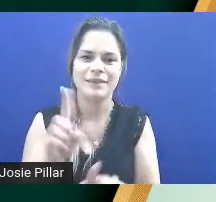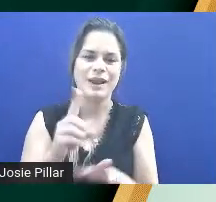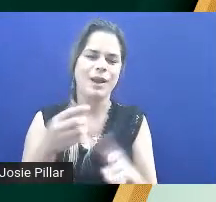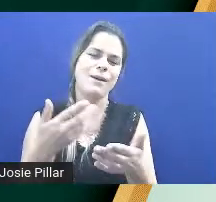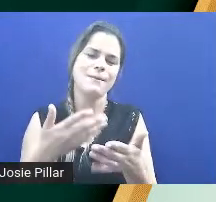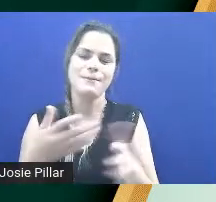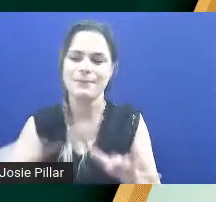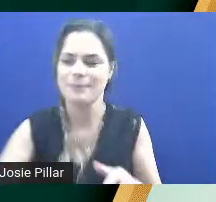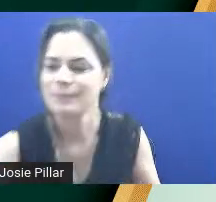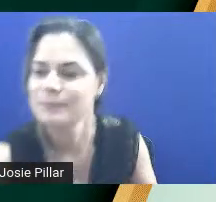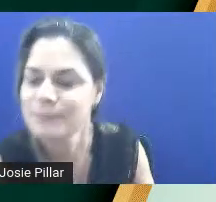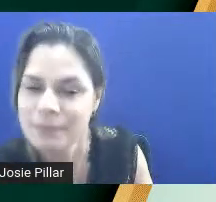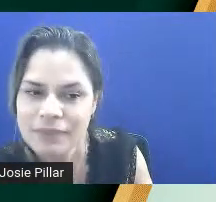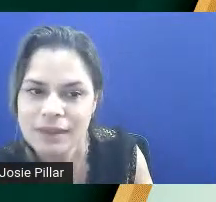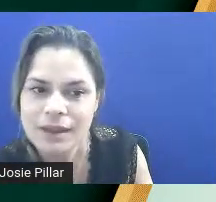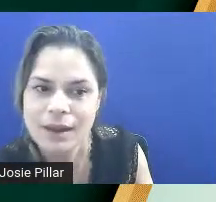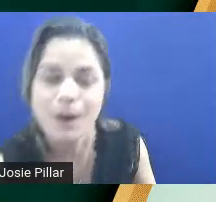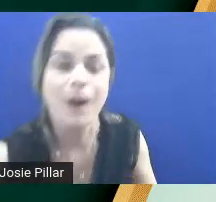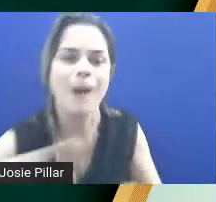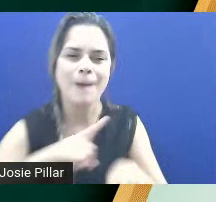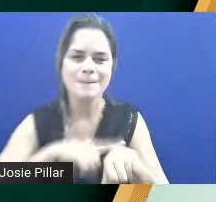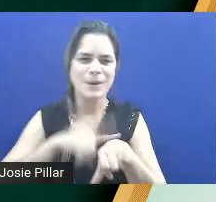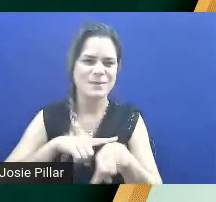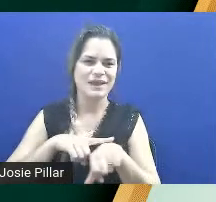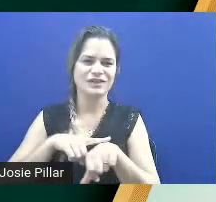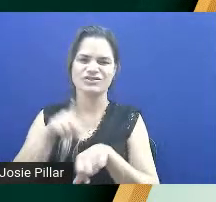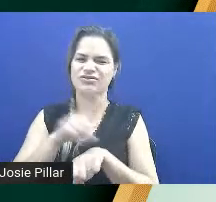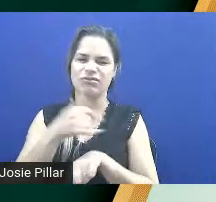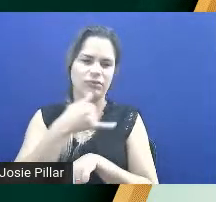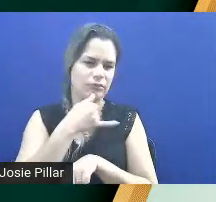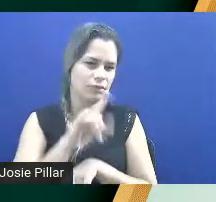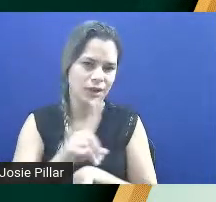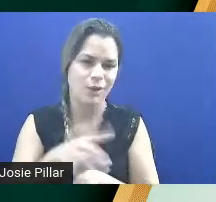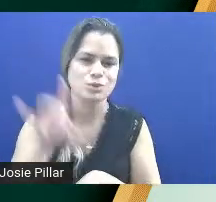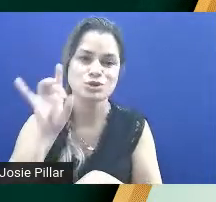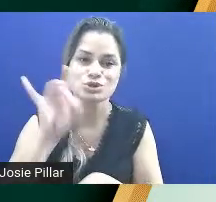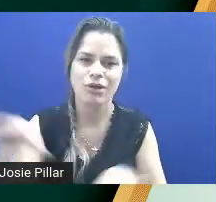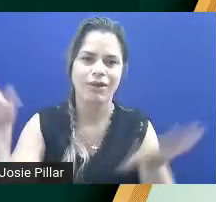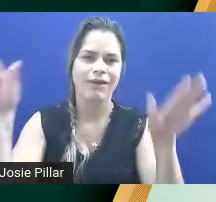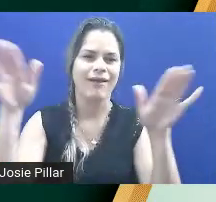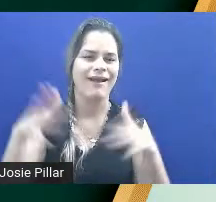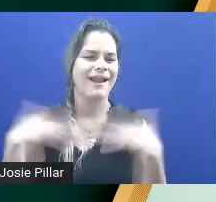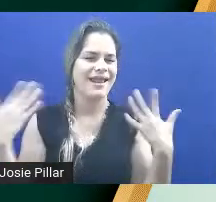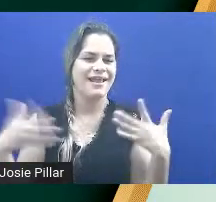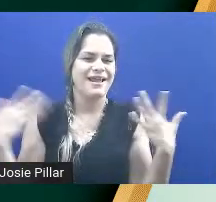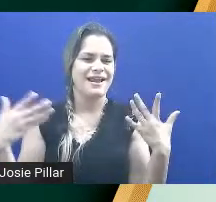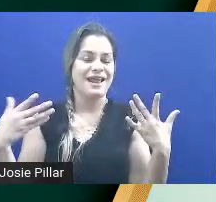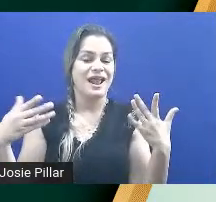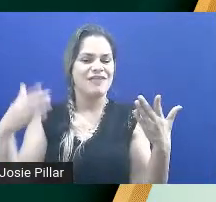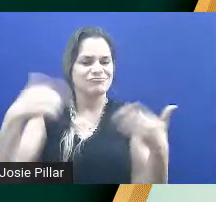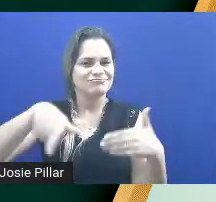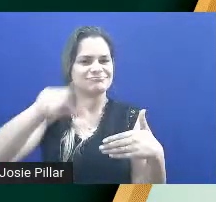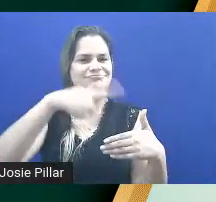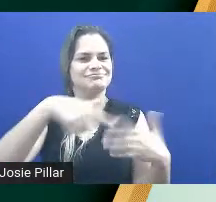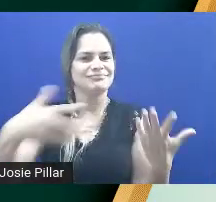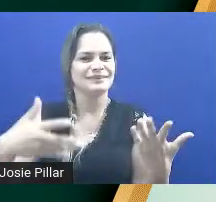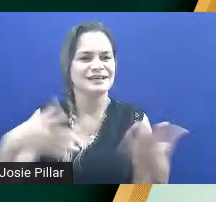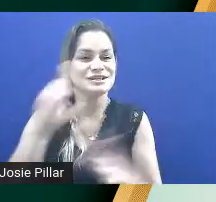né? Hoje o momento é só de alegria, para a gente estar aqui nessa data tão importante, todos nós juntos, mais uma